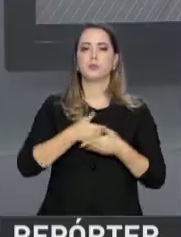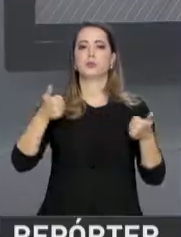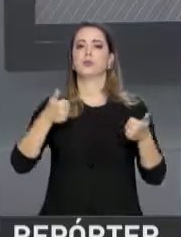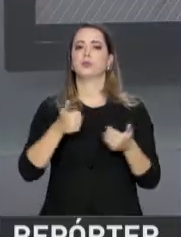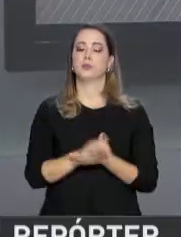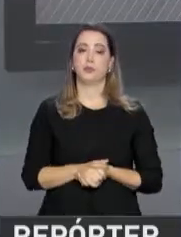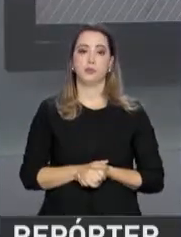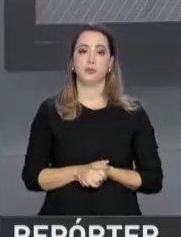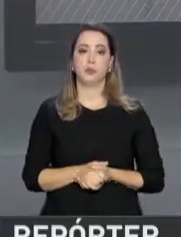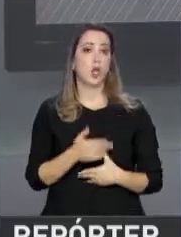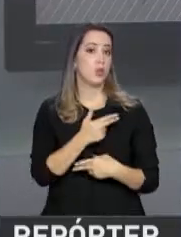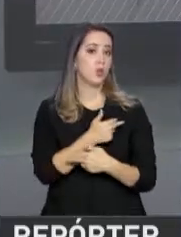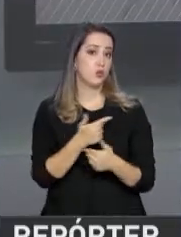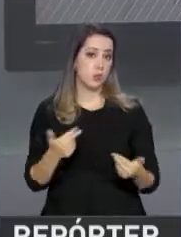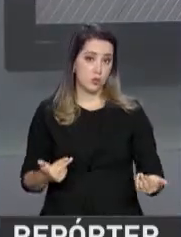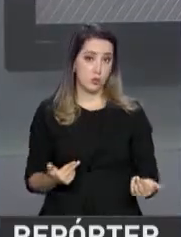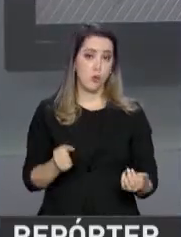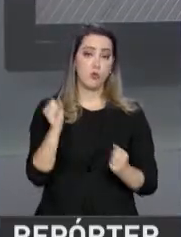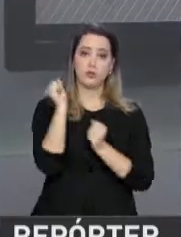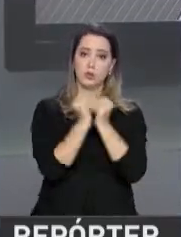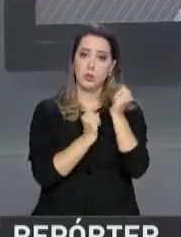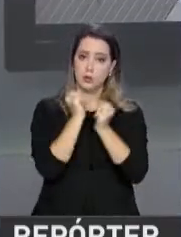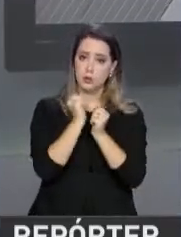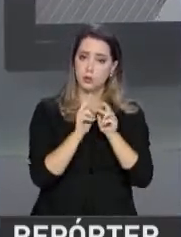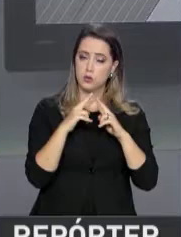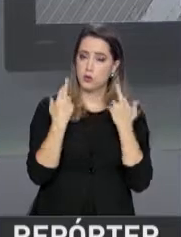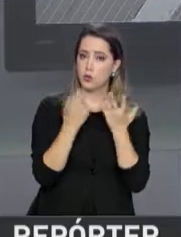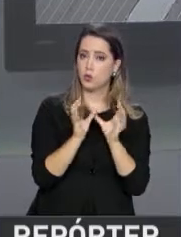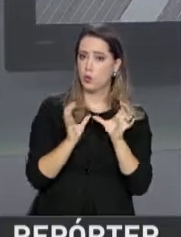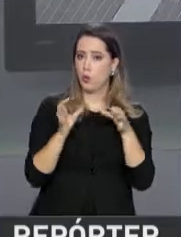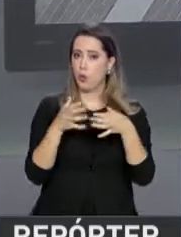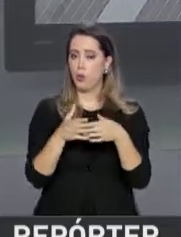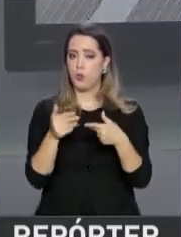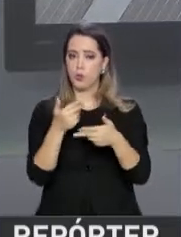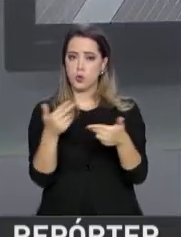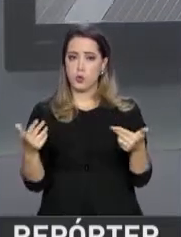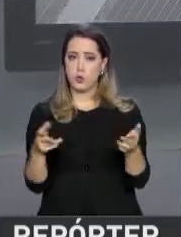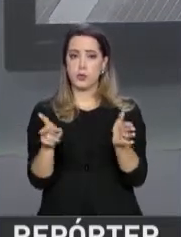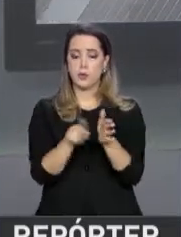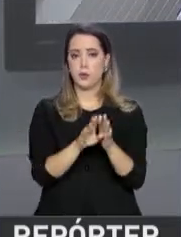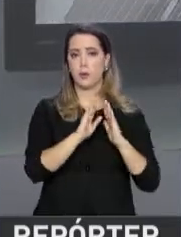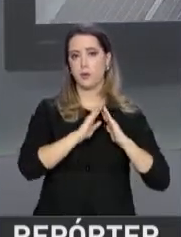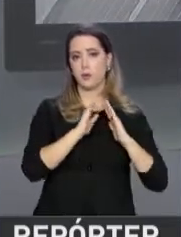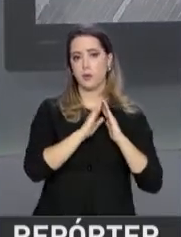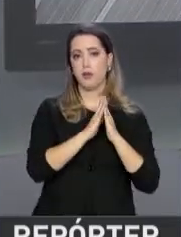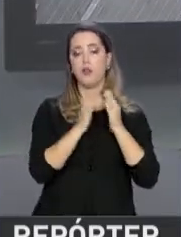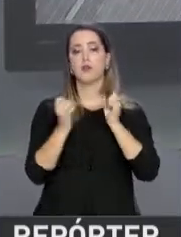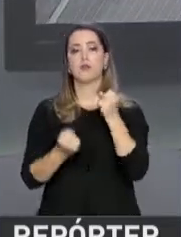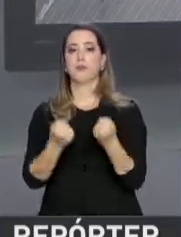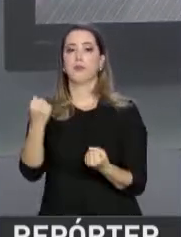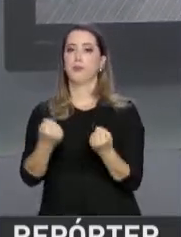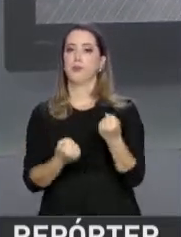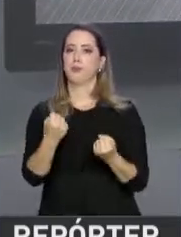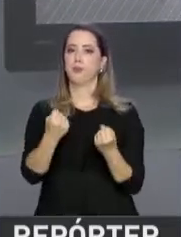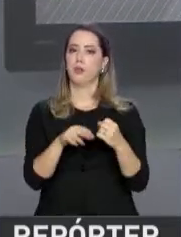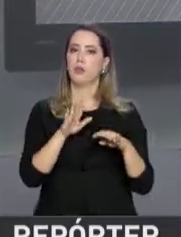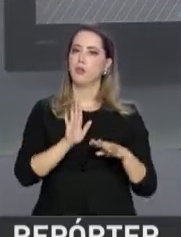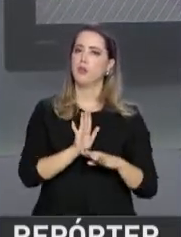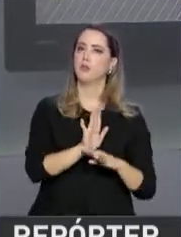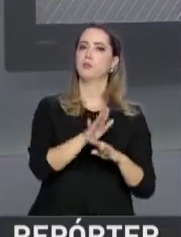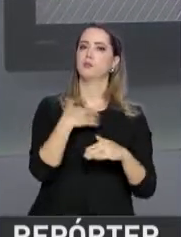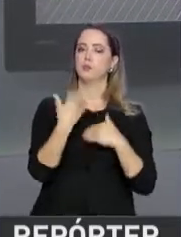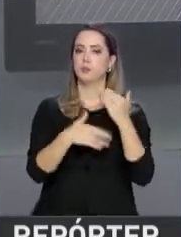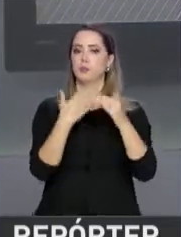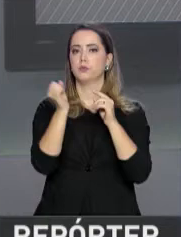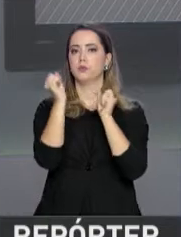os bens de consumo duráveis categoria que reúne o segmento de eletroeletrônicos e o setor automobilístico contribuirão para